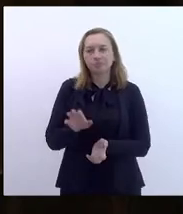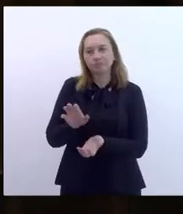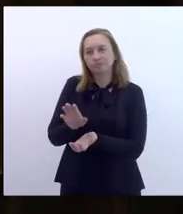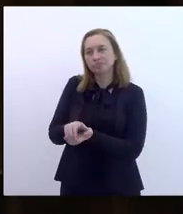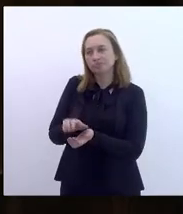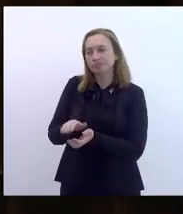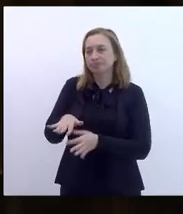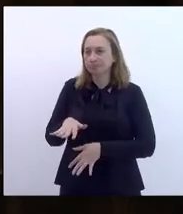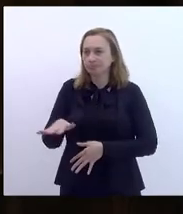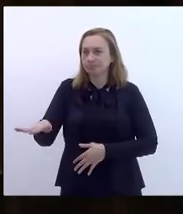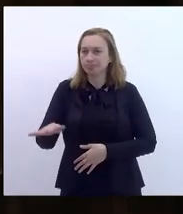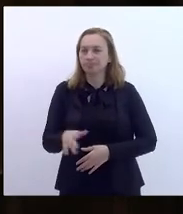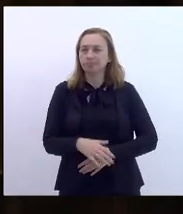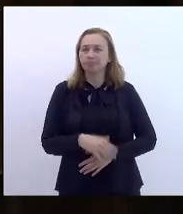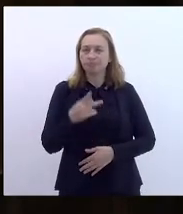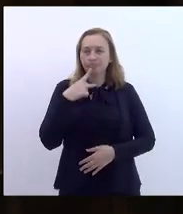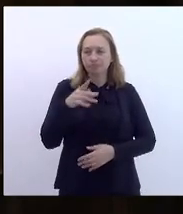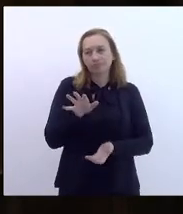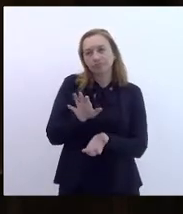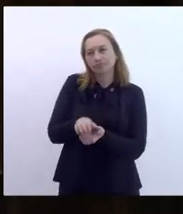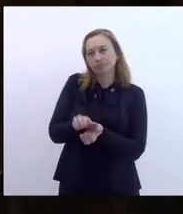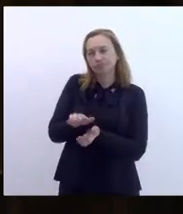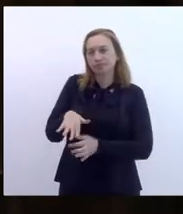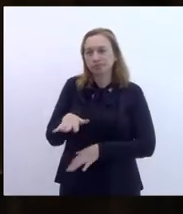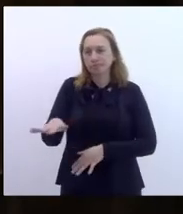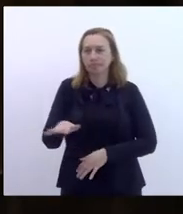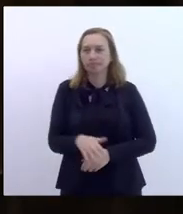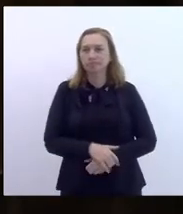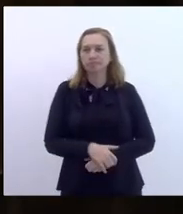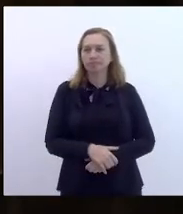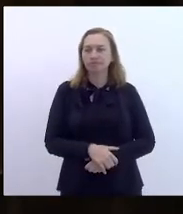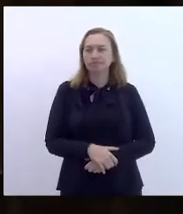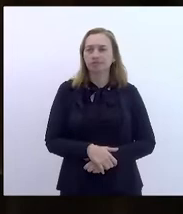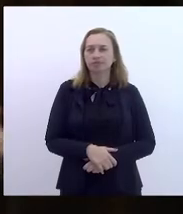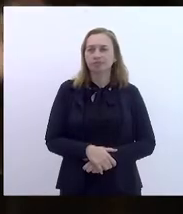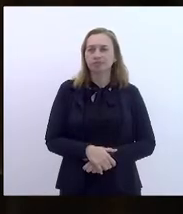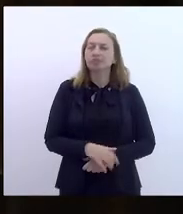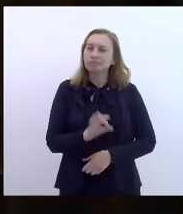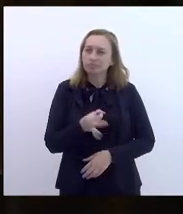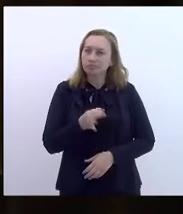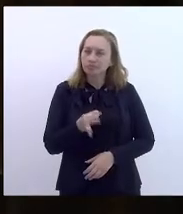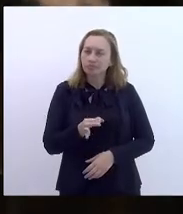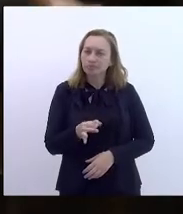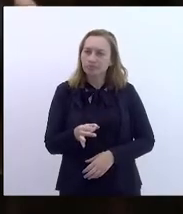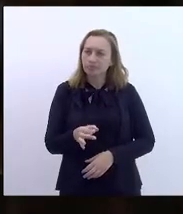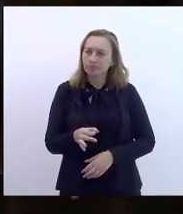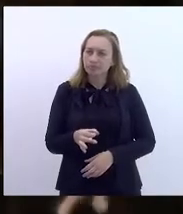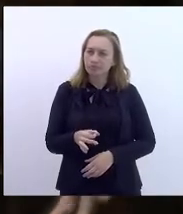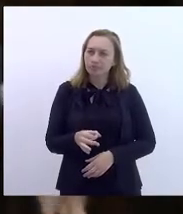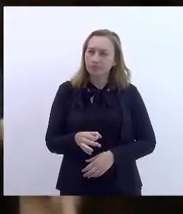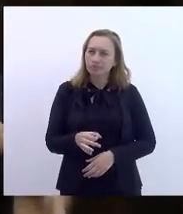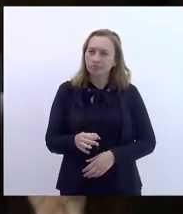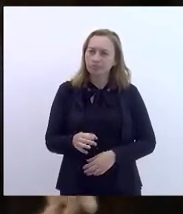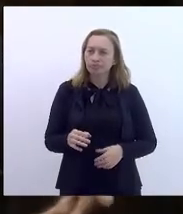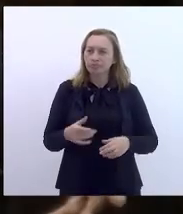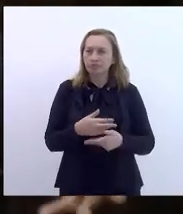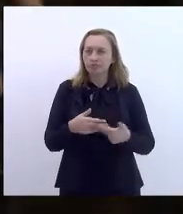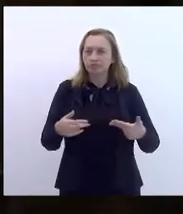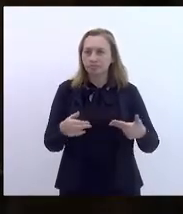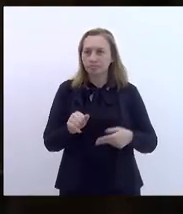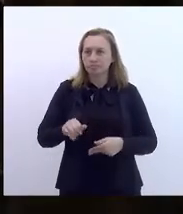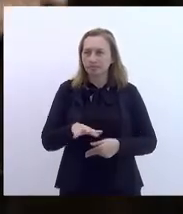Jacarezinho quando eu falo Jacarezinho Jacarezinho ele cumpriu a gente pode ter certeza no Caldeirão e serviços e de outras favelas